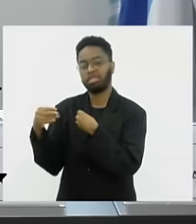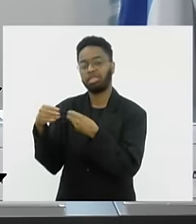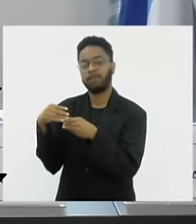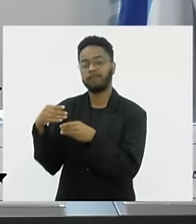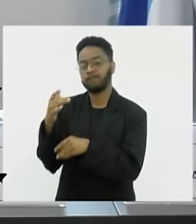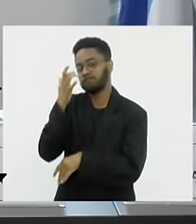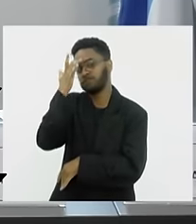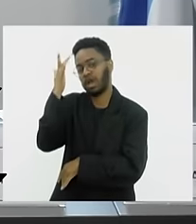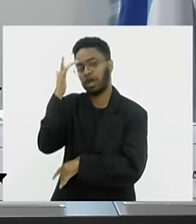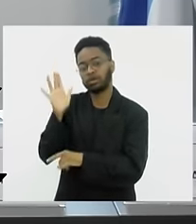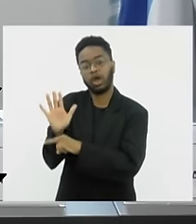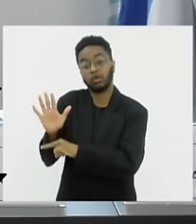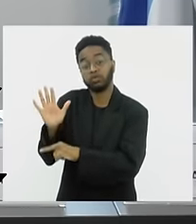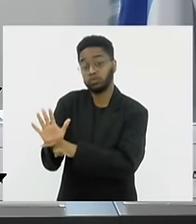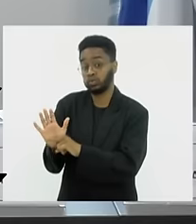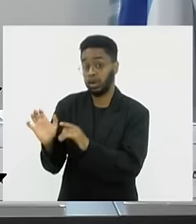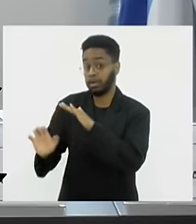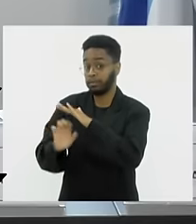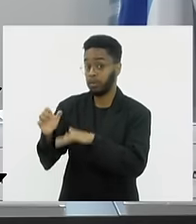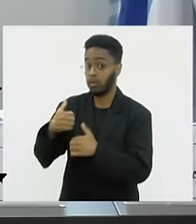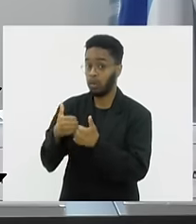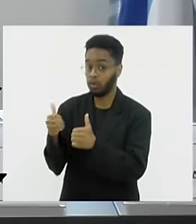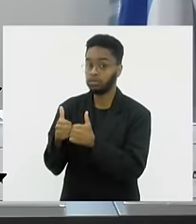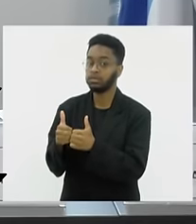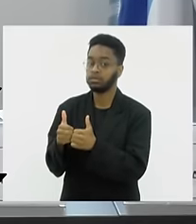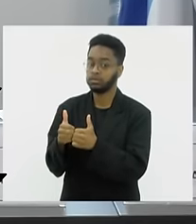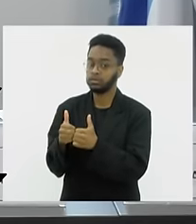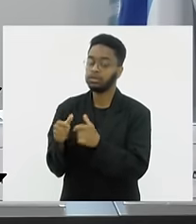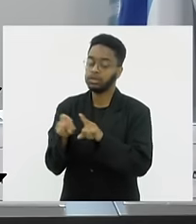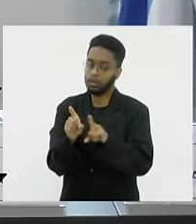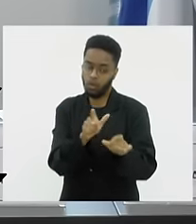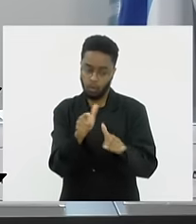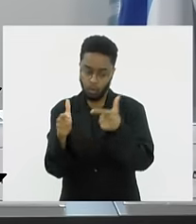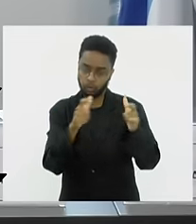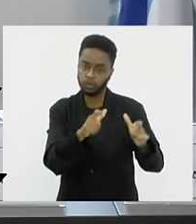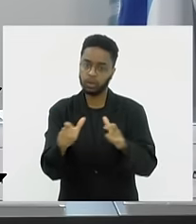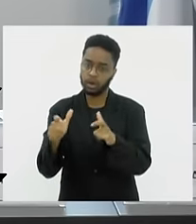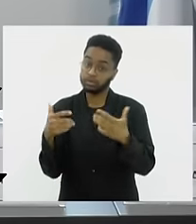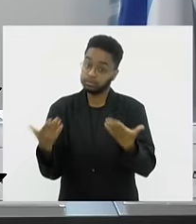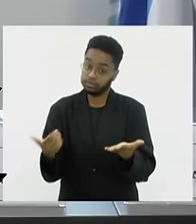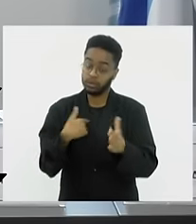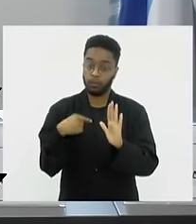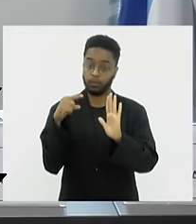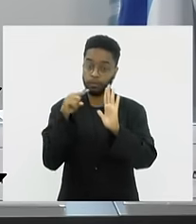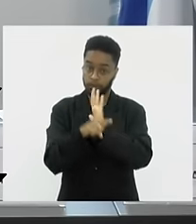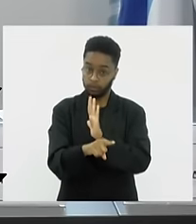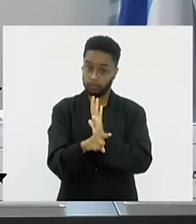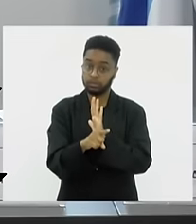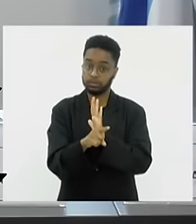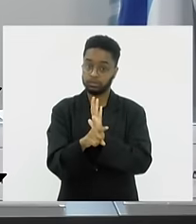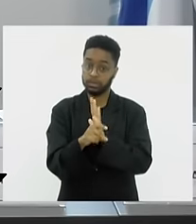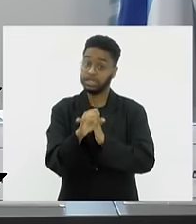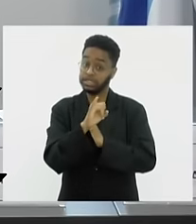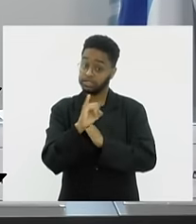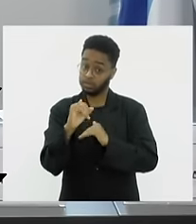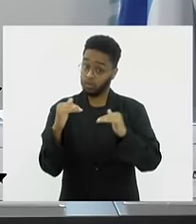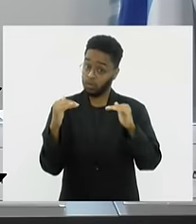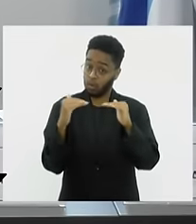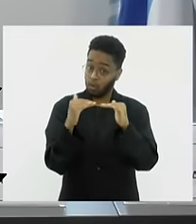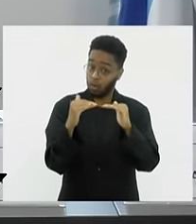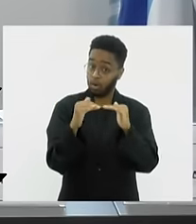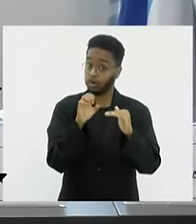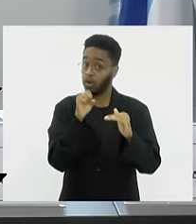as empresas. Esse relato foi dito em outras regiões. Eu estou perguntando para o senhor refuta essas